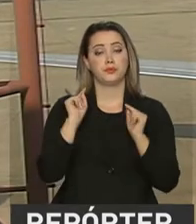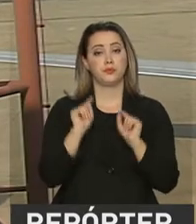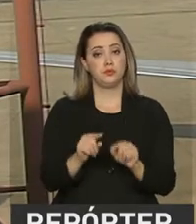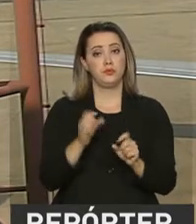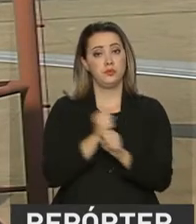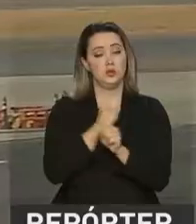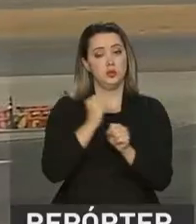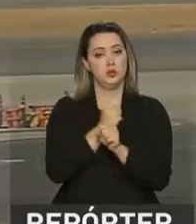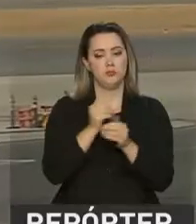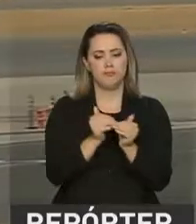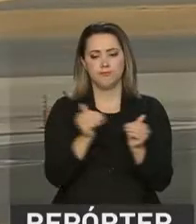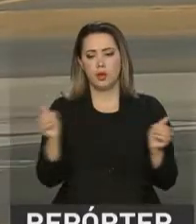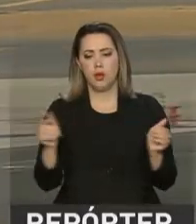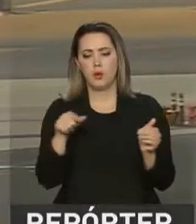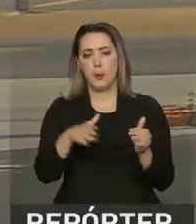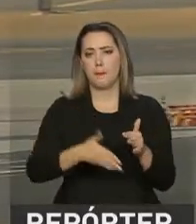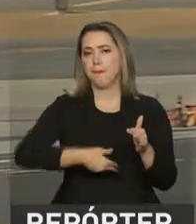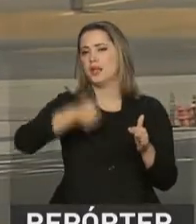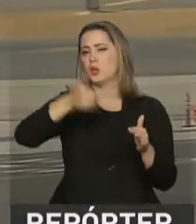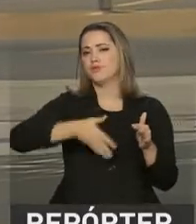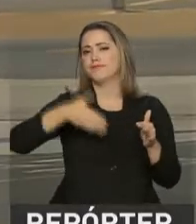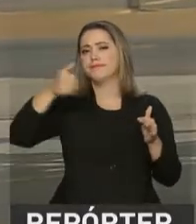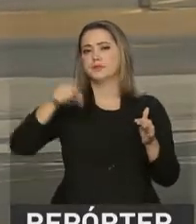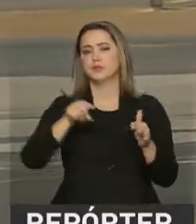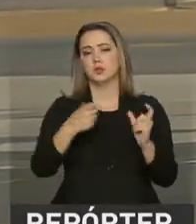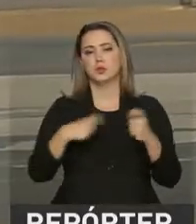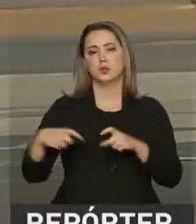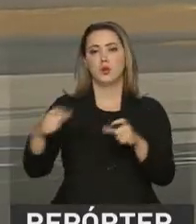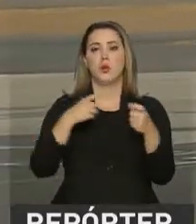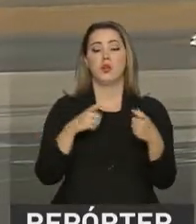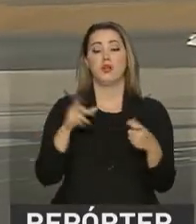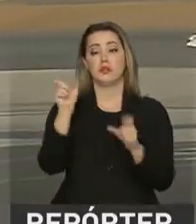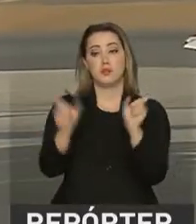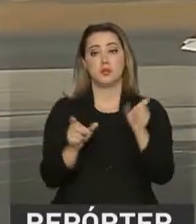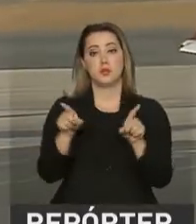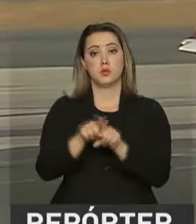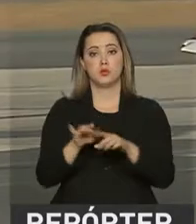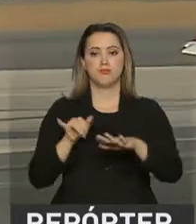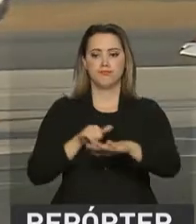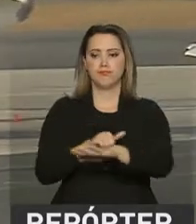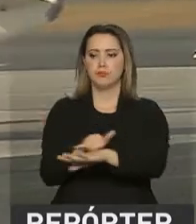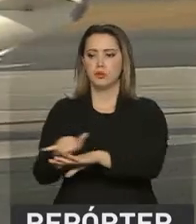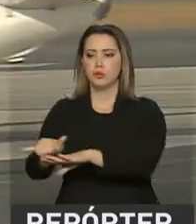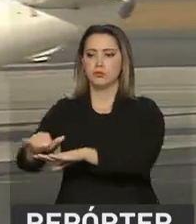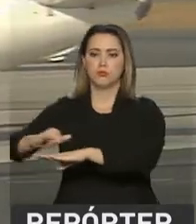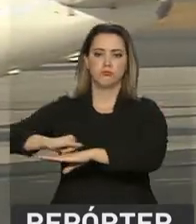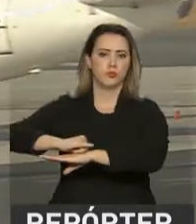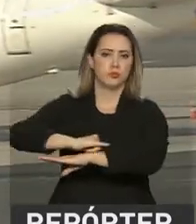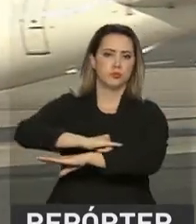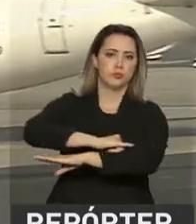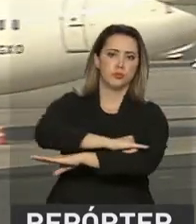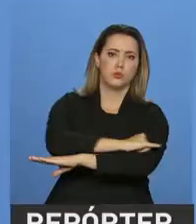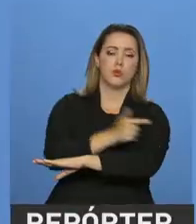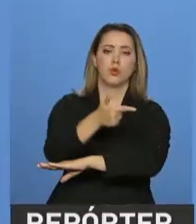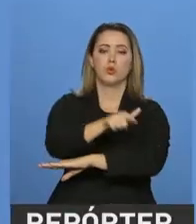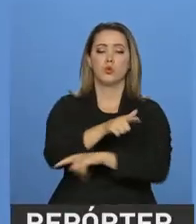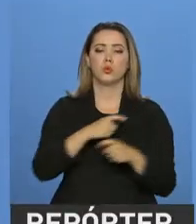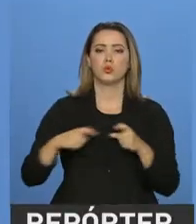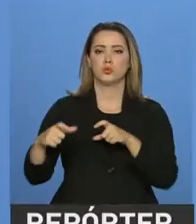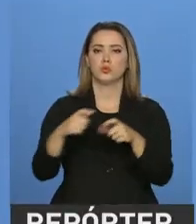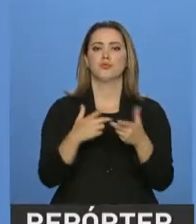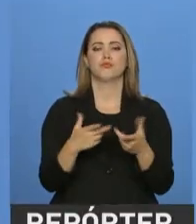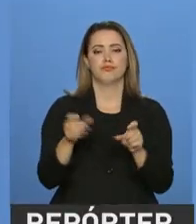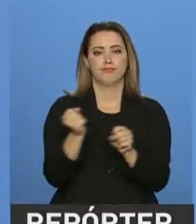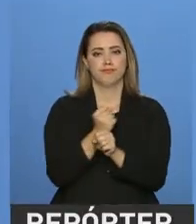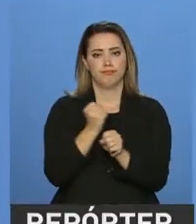construção ampliação e melhoria de terminais de passageiros e pátio de aeronaves entre outras obras o ministro